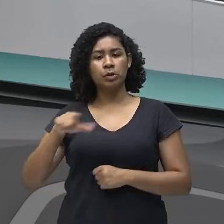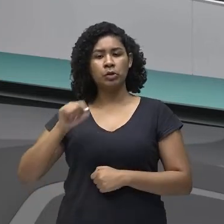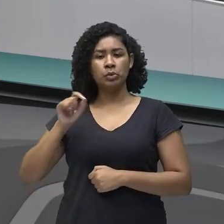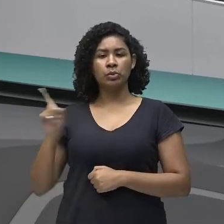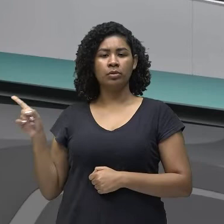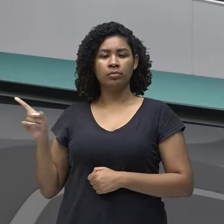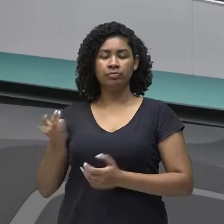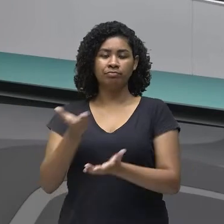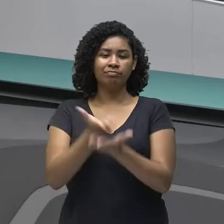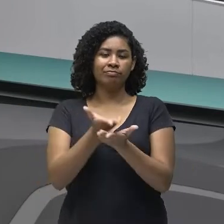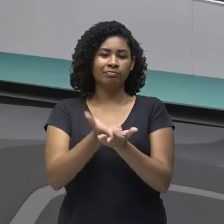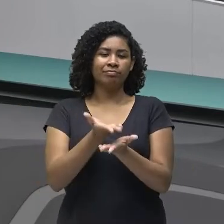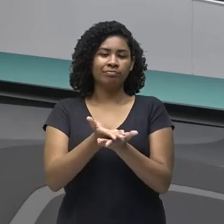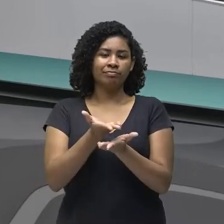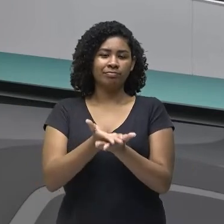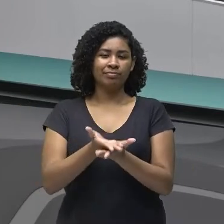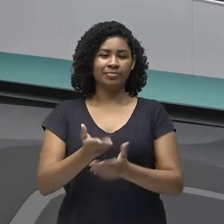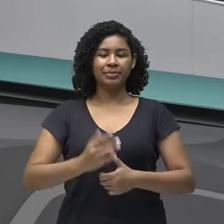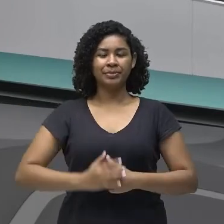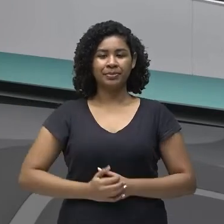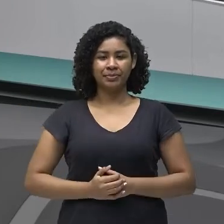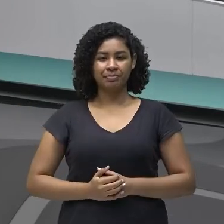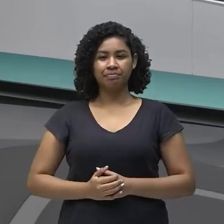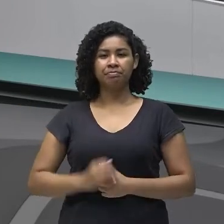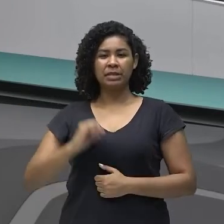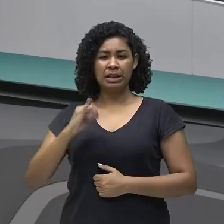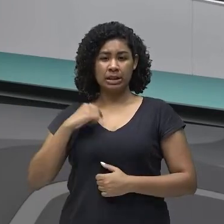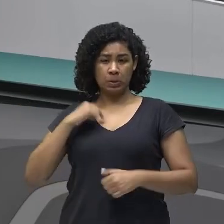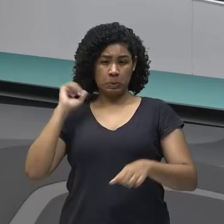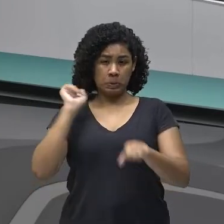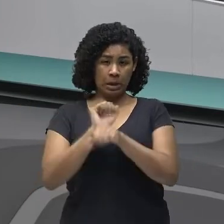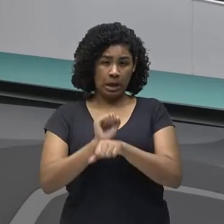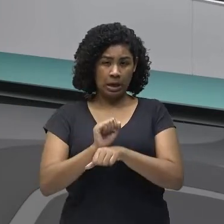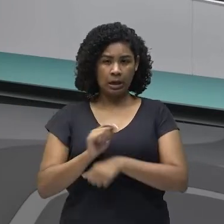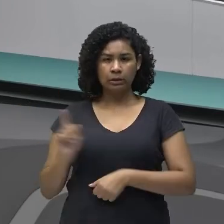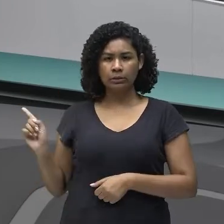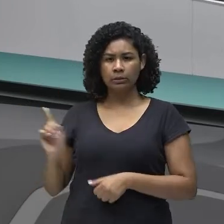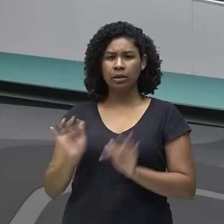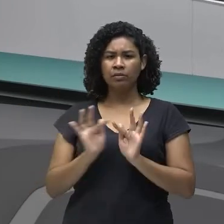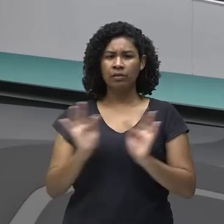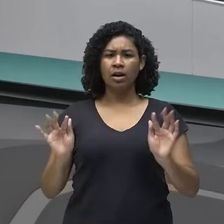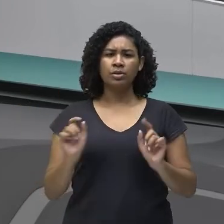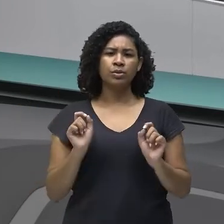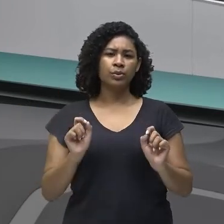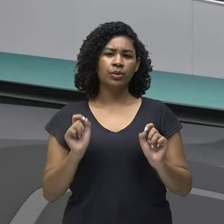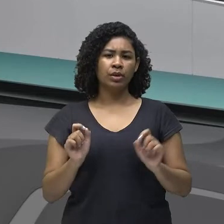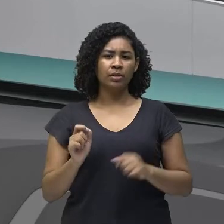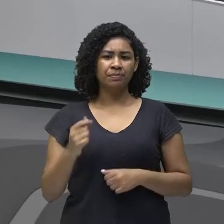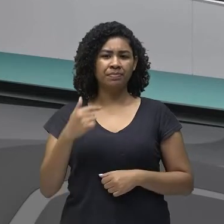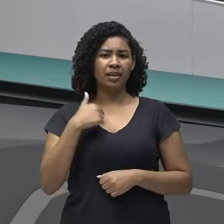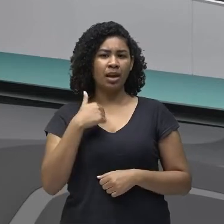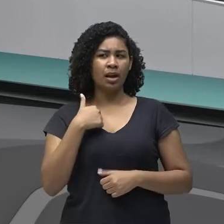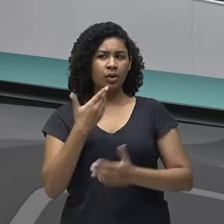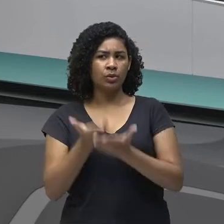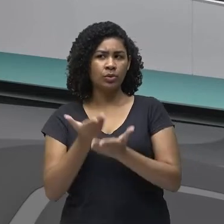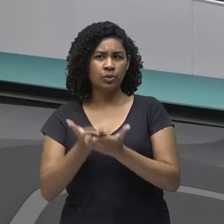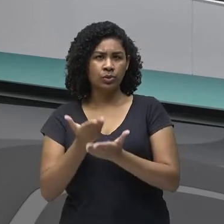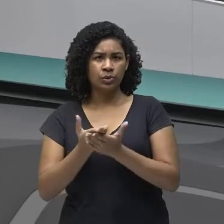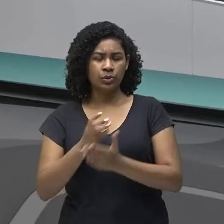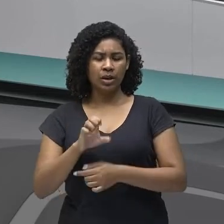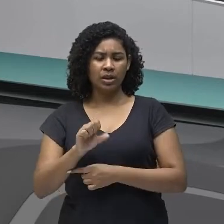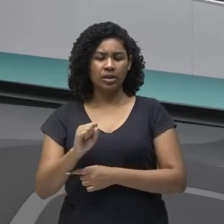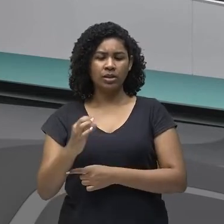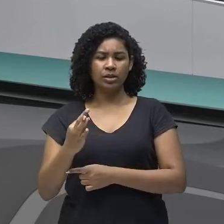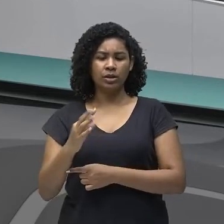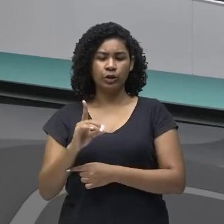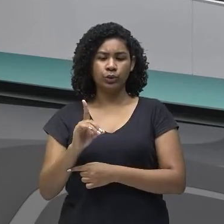verbo estudar. Se eu parar bem aqui no study, gente, vai ficar I was study, vai ficar eu estava a estudar. Não é